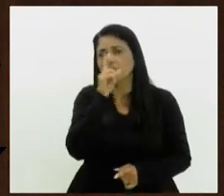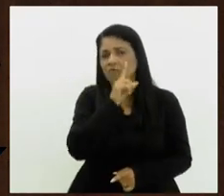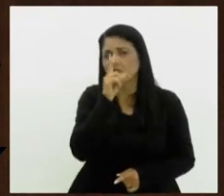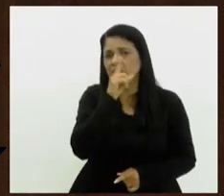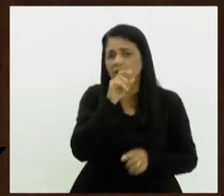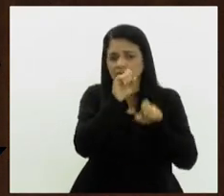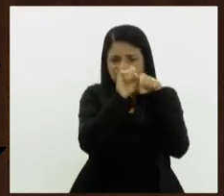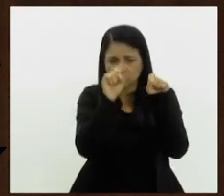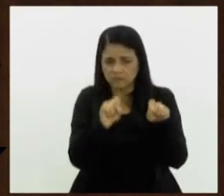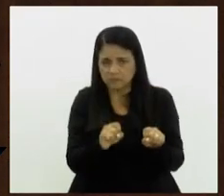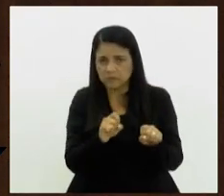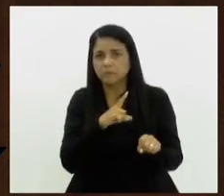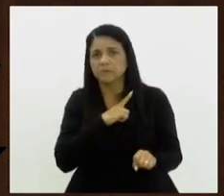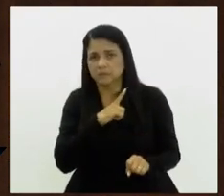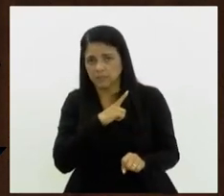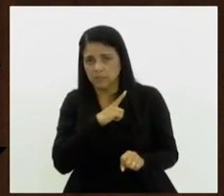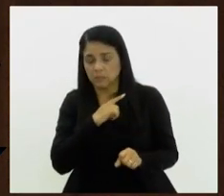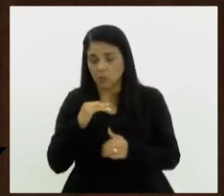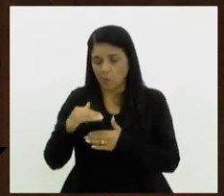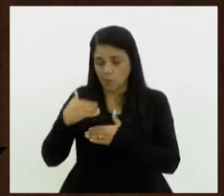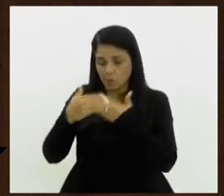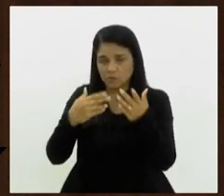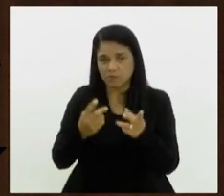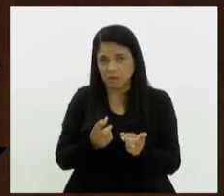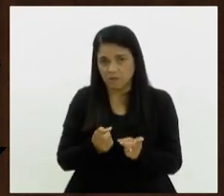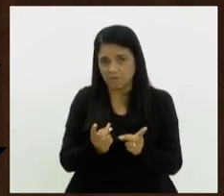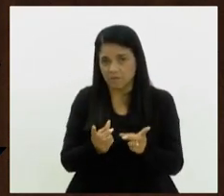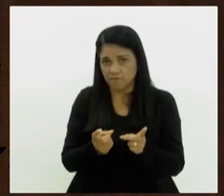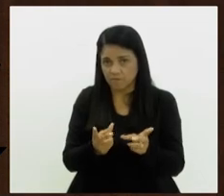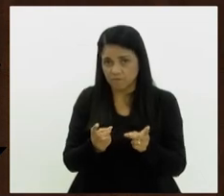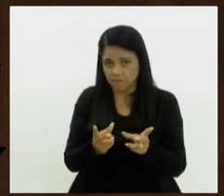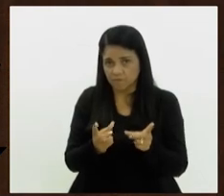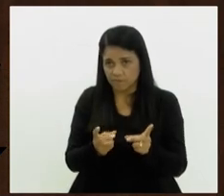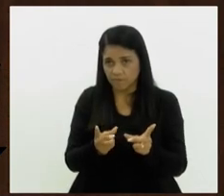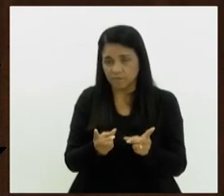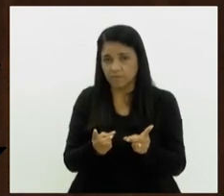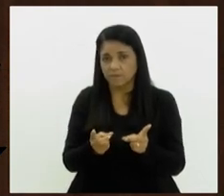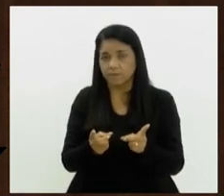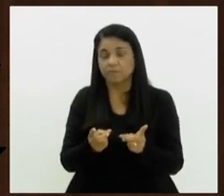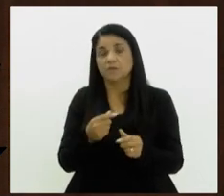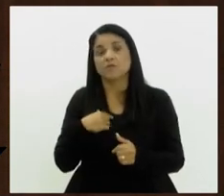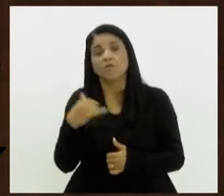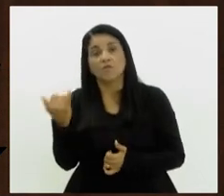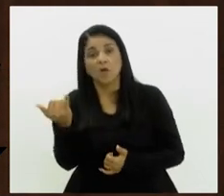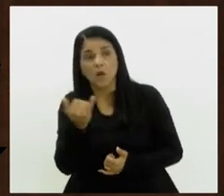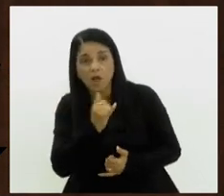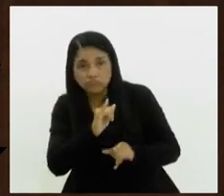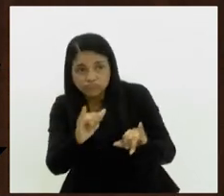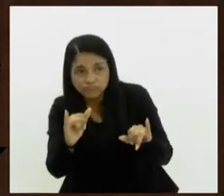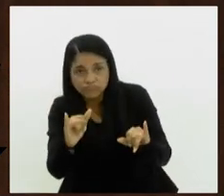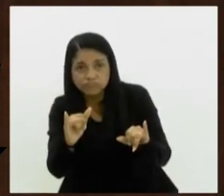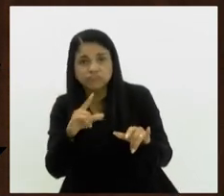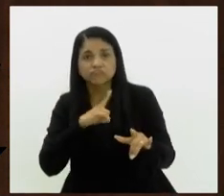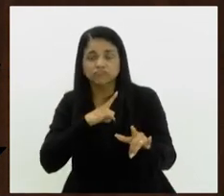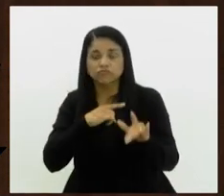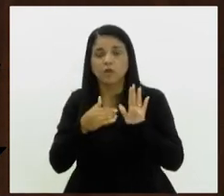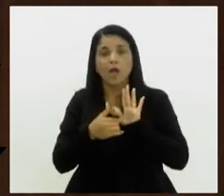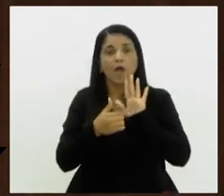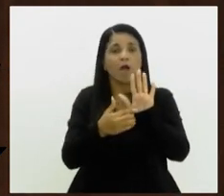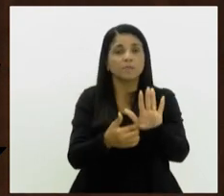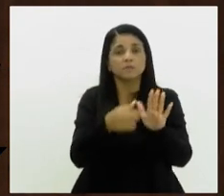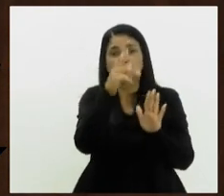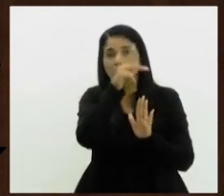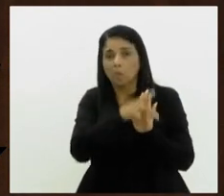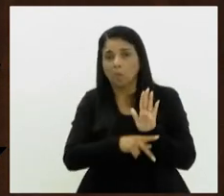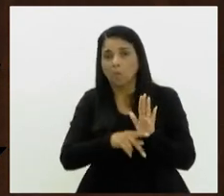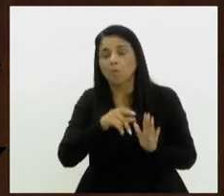que, durante o processo privatista, né, de privatização, diziam que ia ser apresentado.